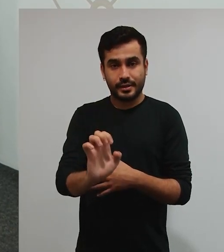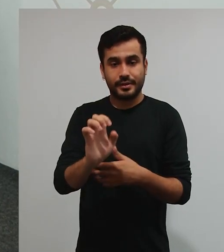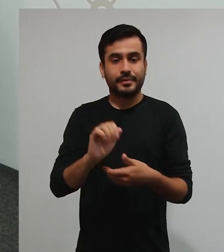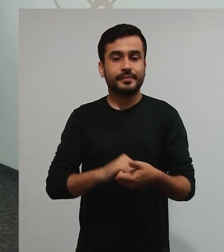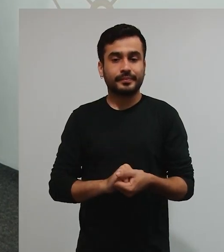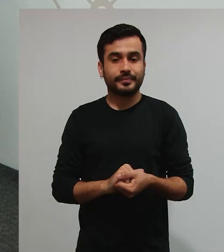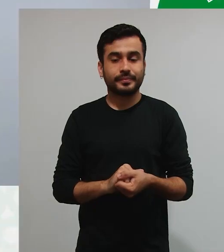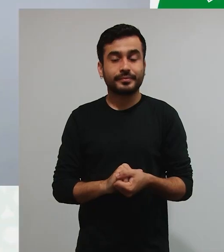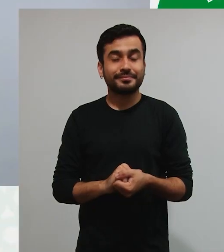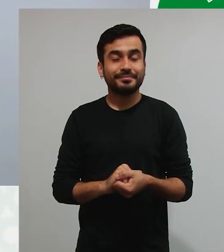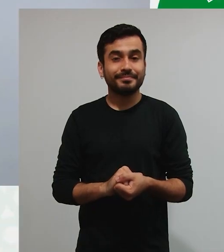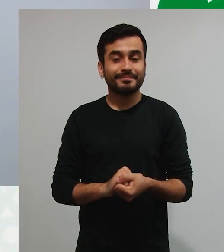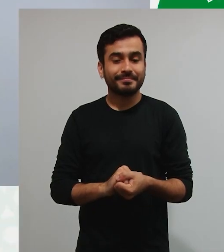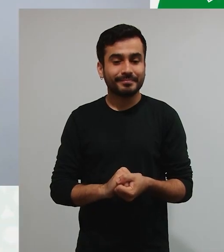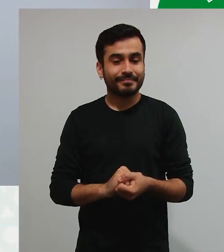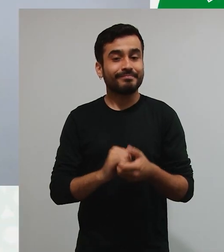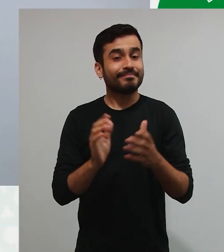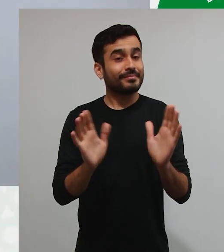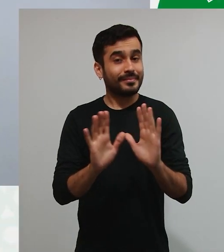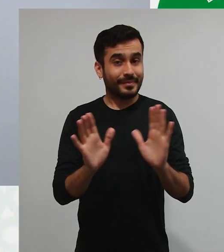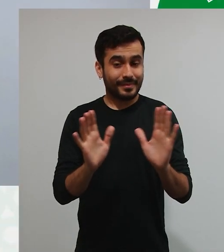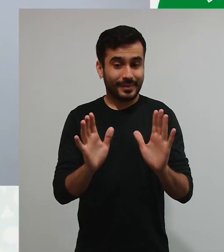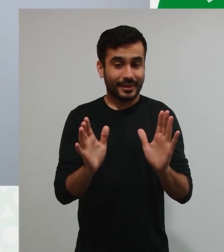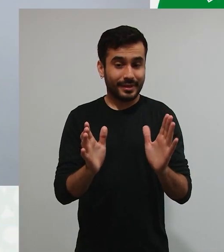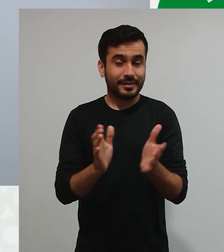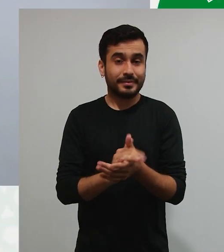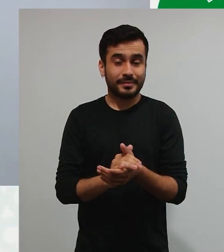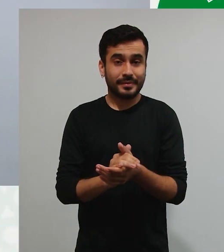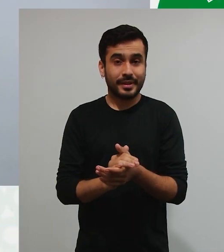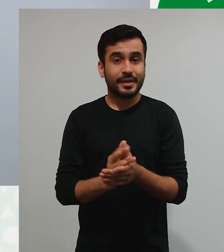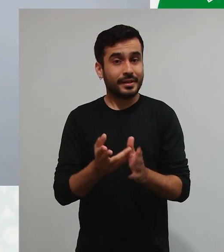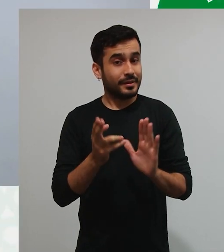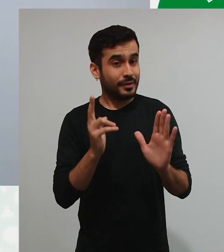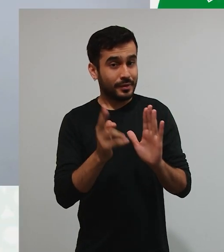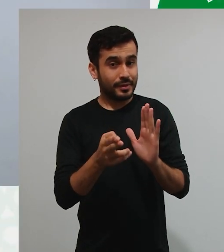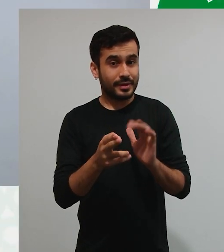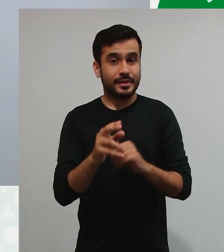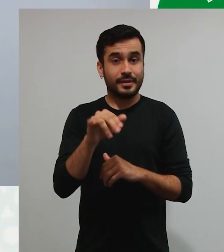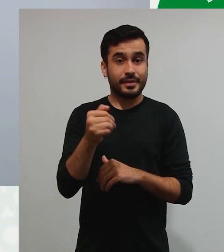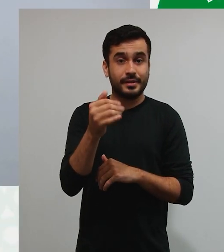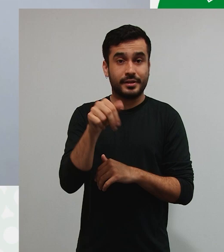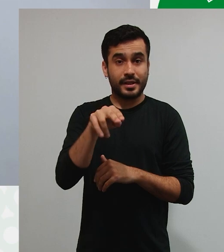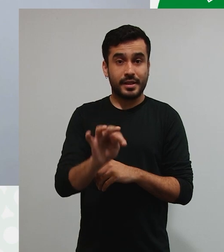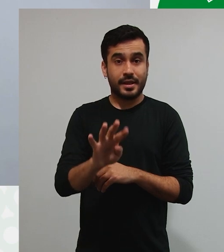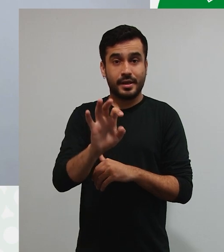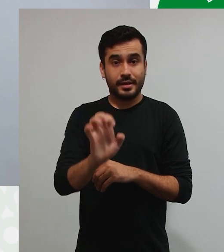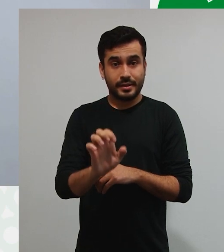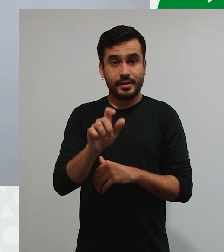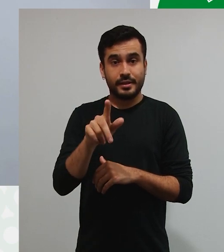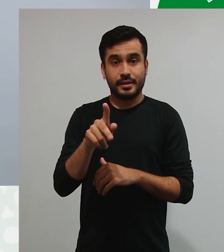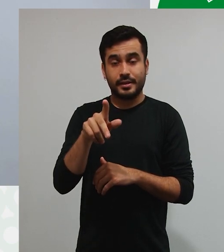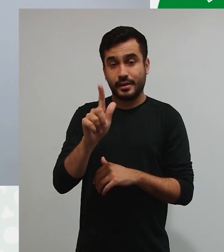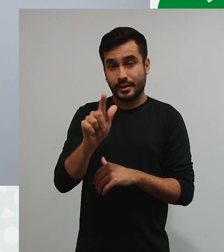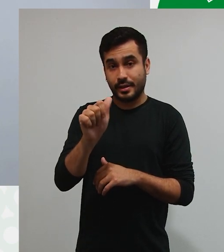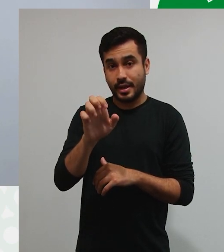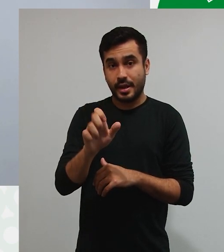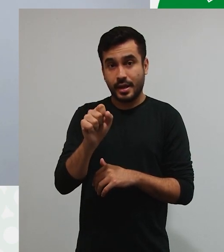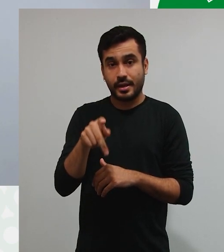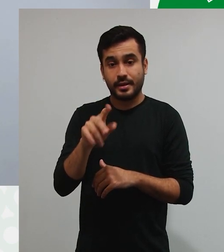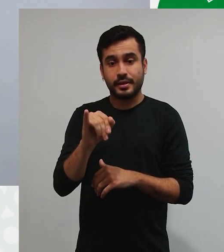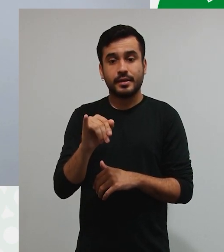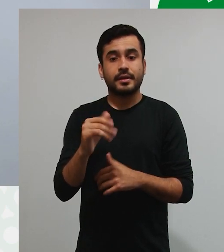comunidade surda é Anabela. Então, a gente começa agora, assim, a gente começa esse episódio com ela, maravilhosa.